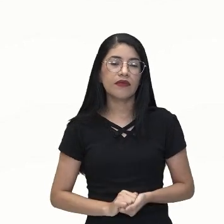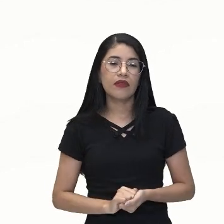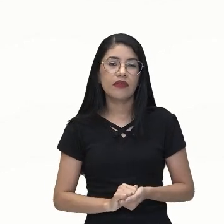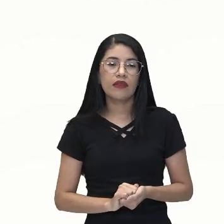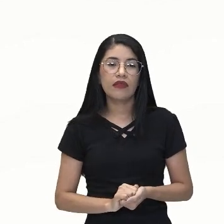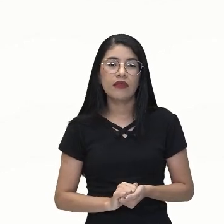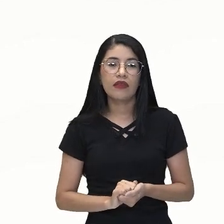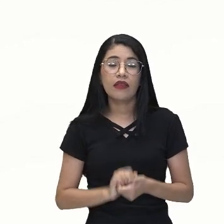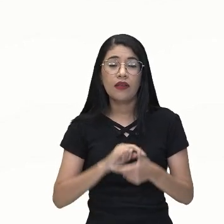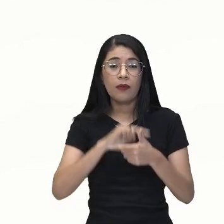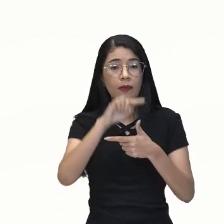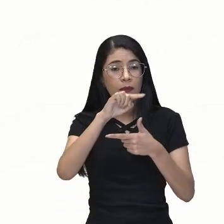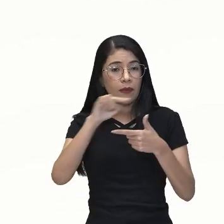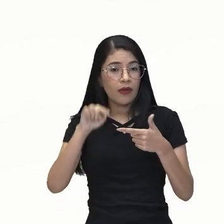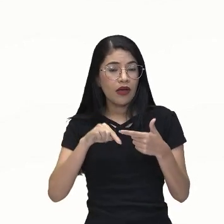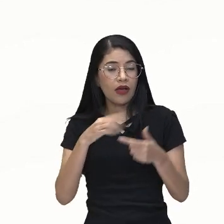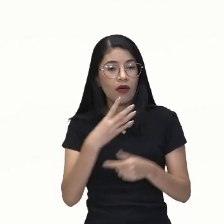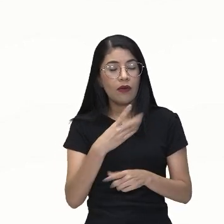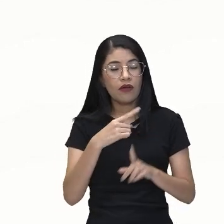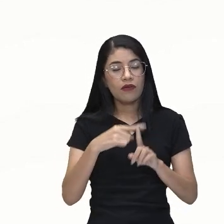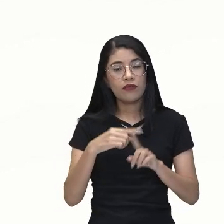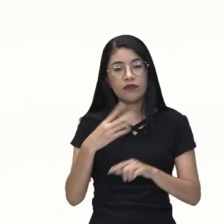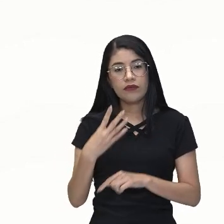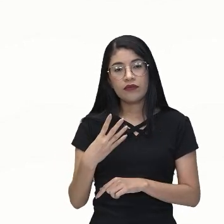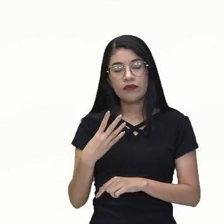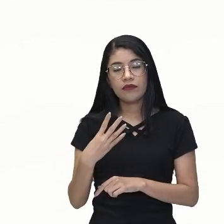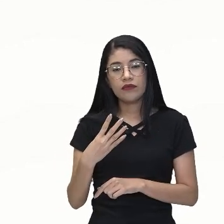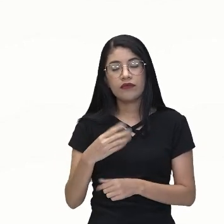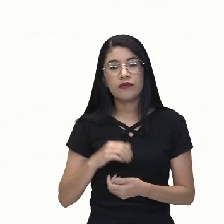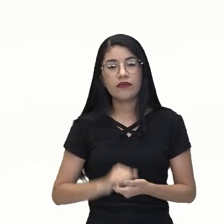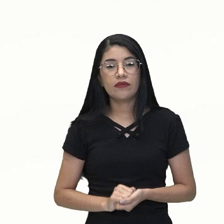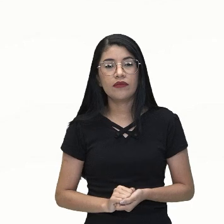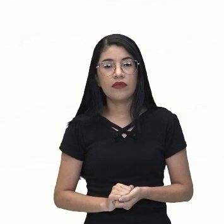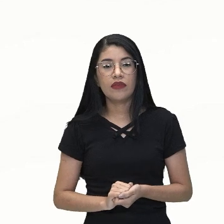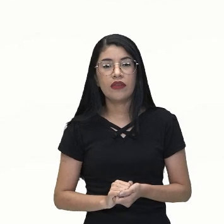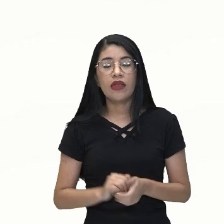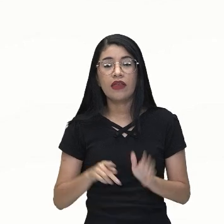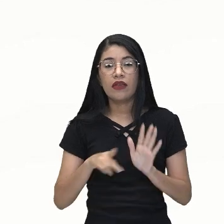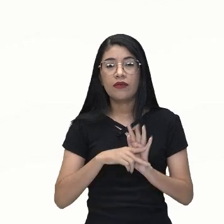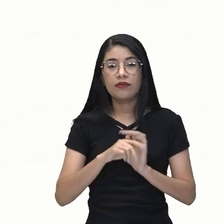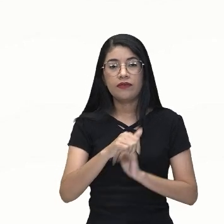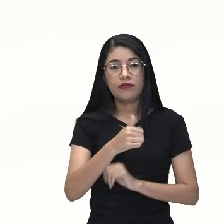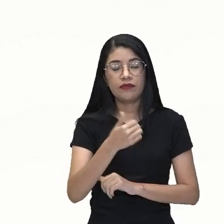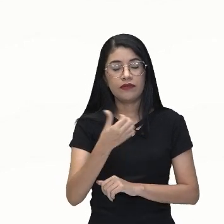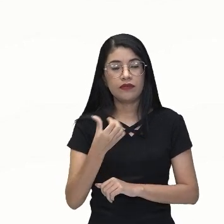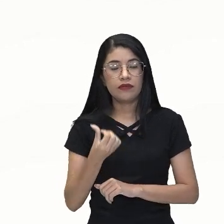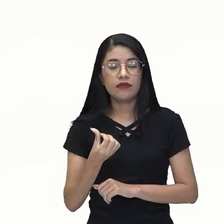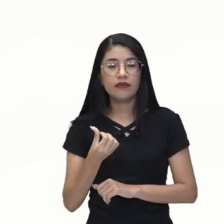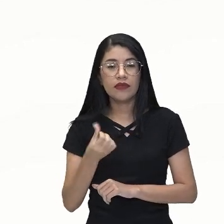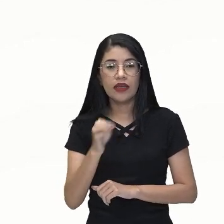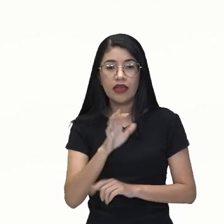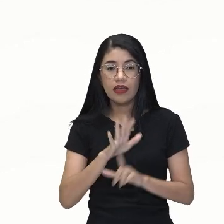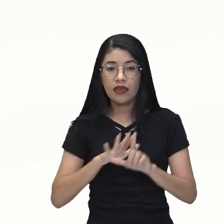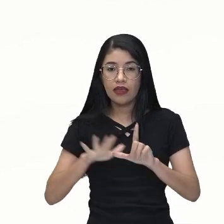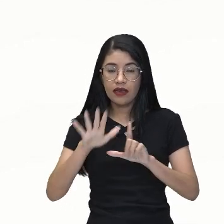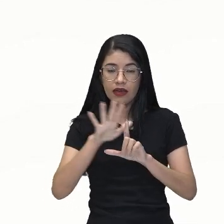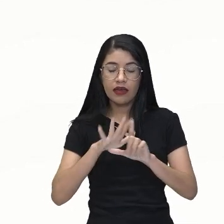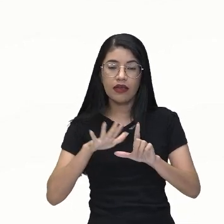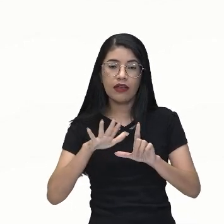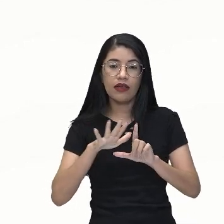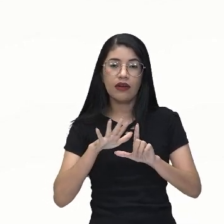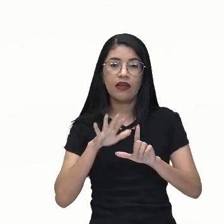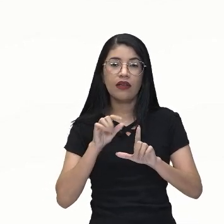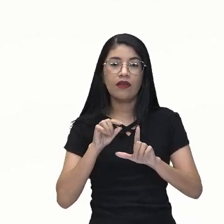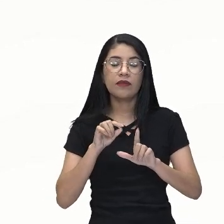seria igual a 4 vezes 4, onde o perímetro é igual a 16, e a área é igual